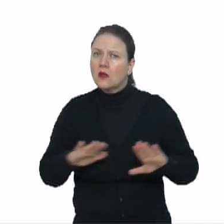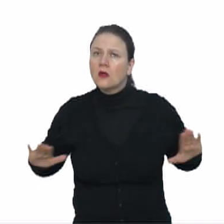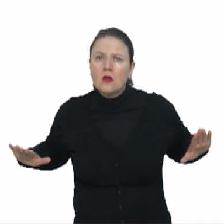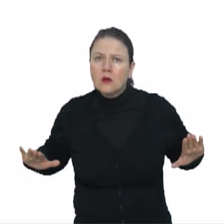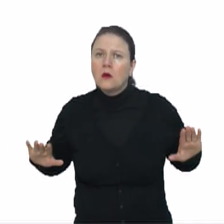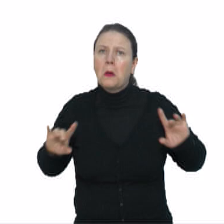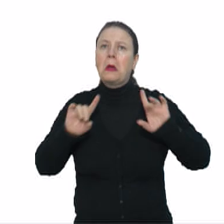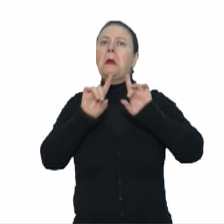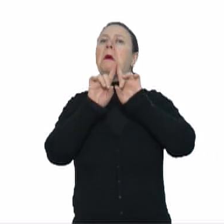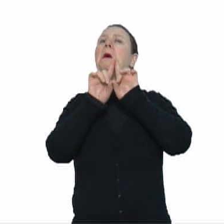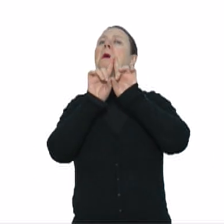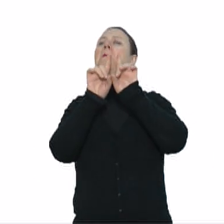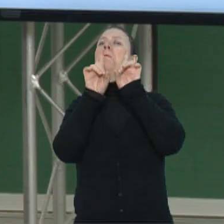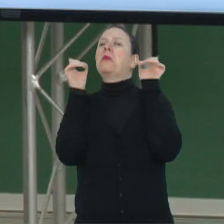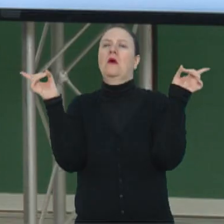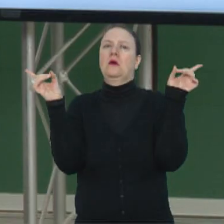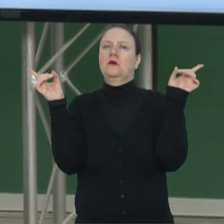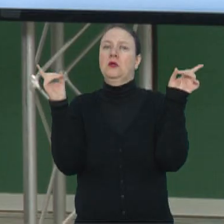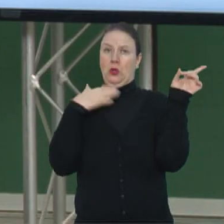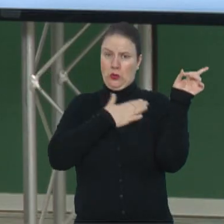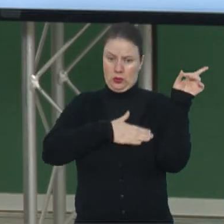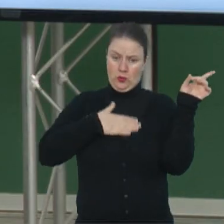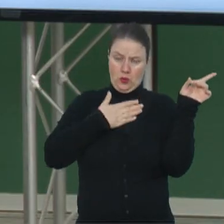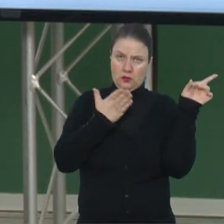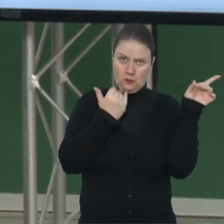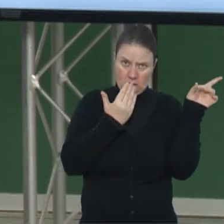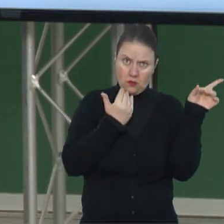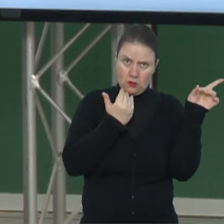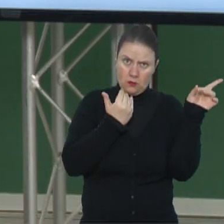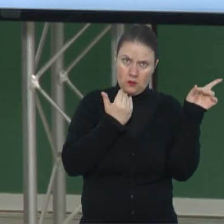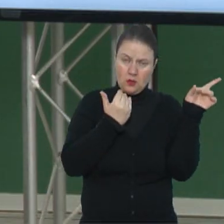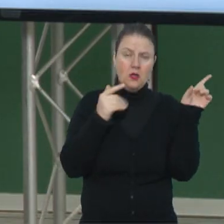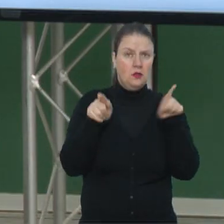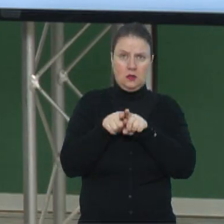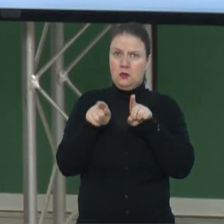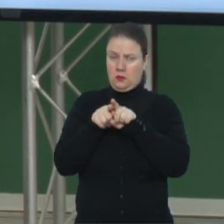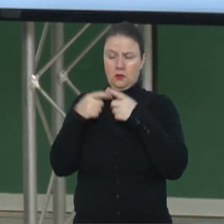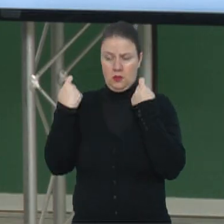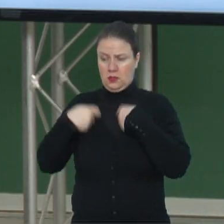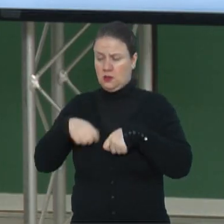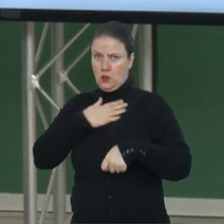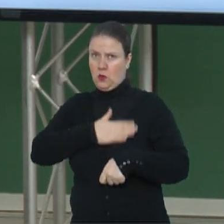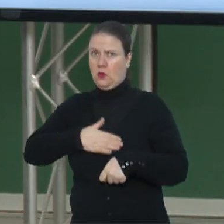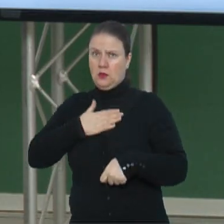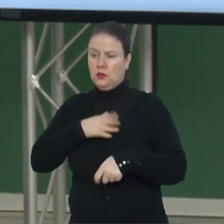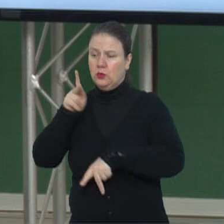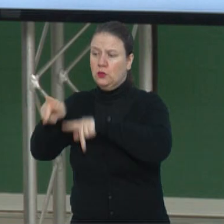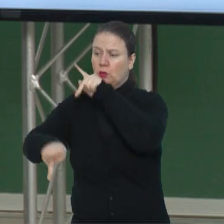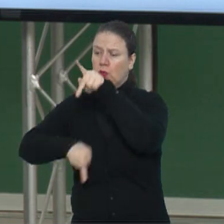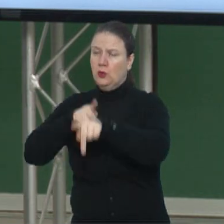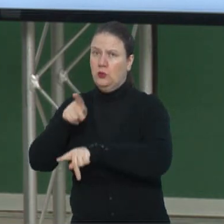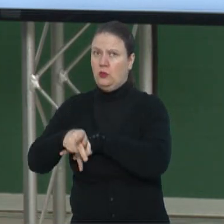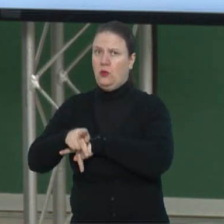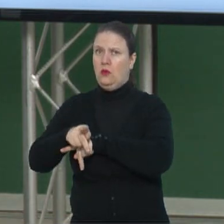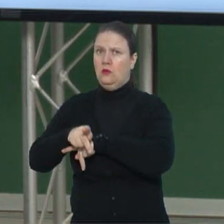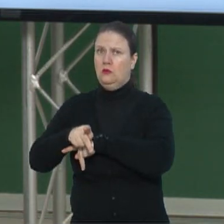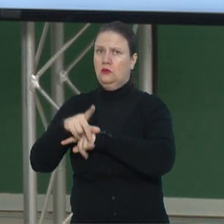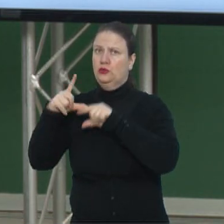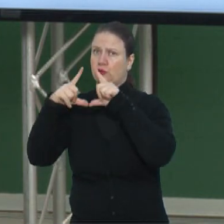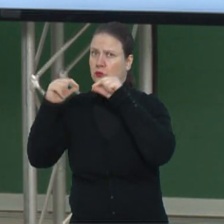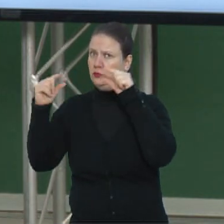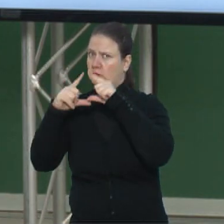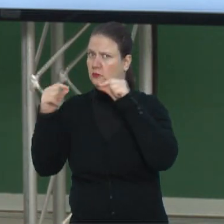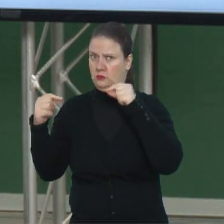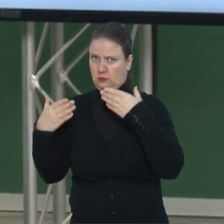mas, né? Gosta da cozinha asiática? Então gosta também dos japoneses, certo? Então vocês vão responder agora. O